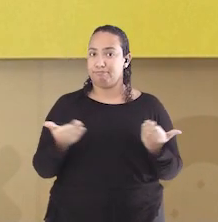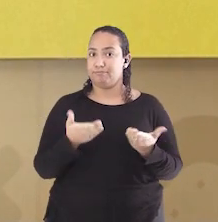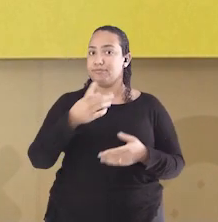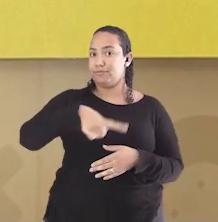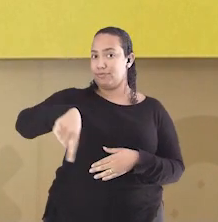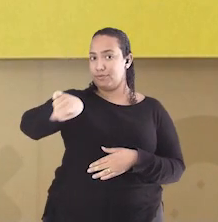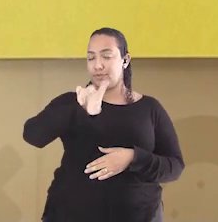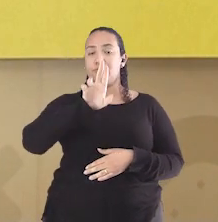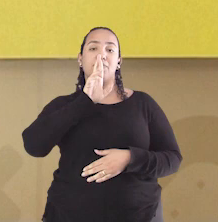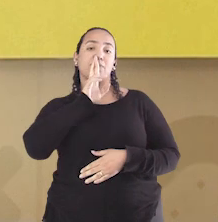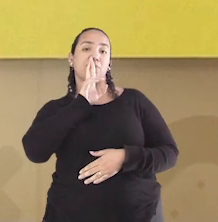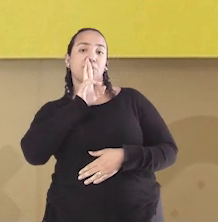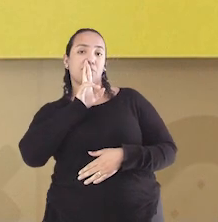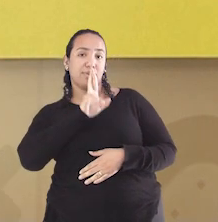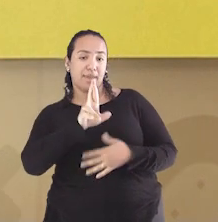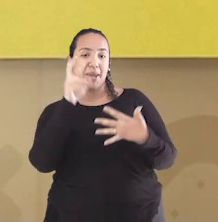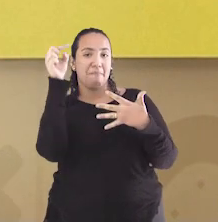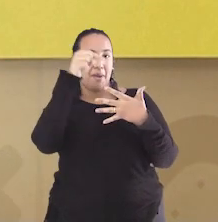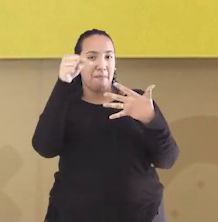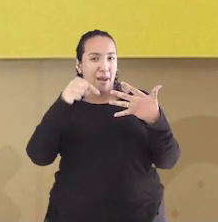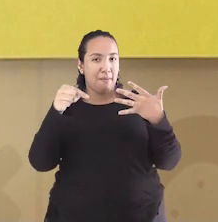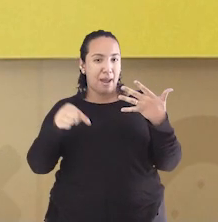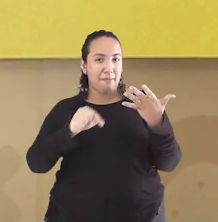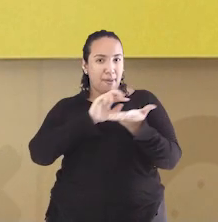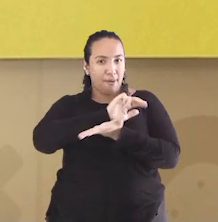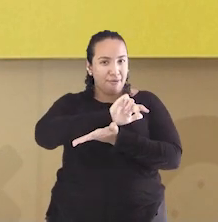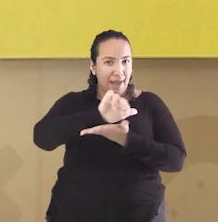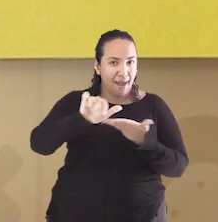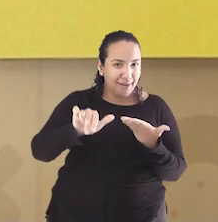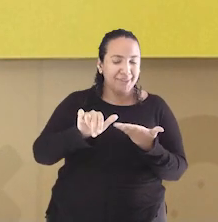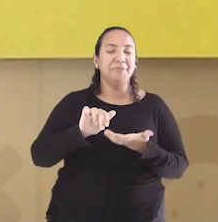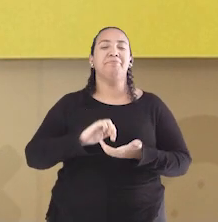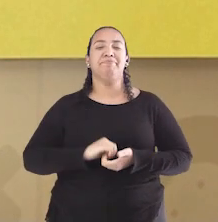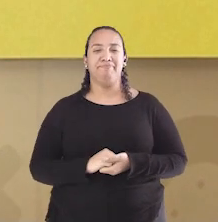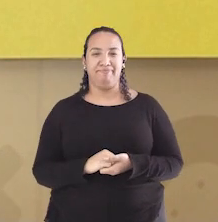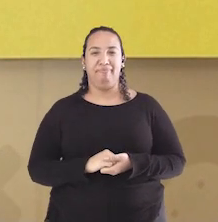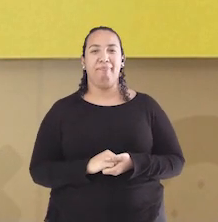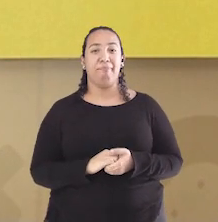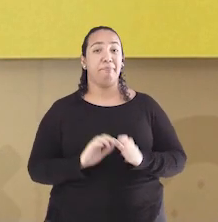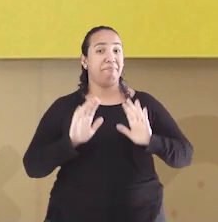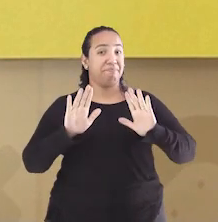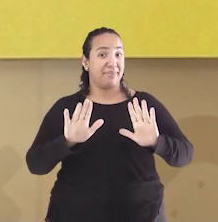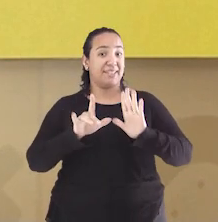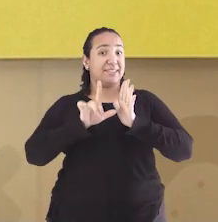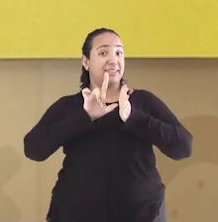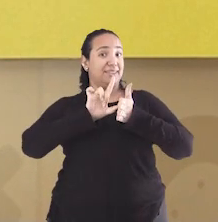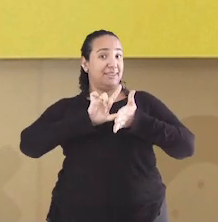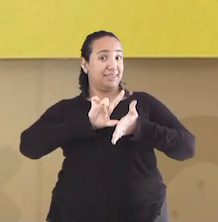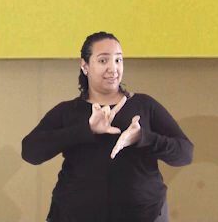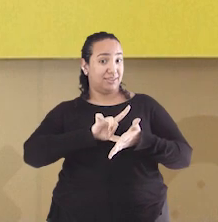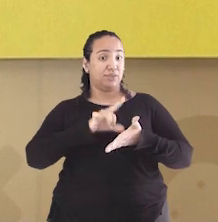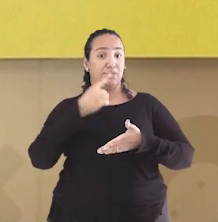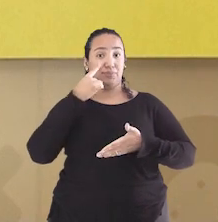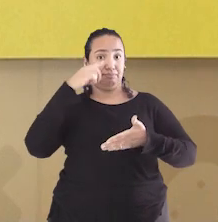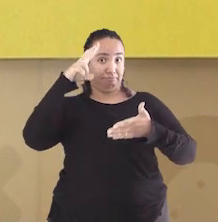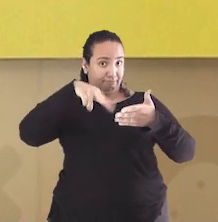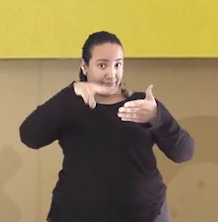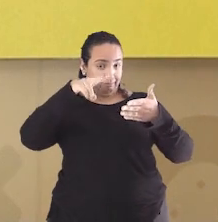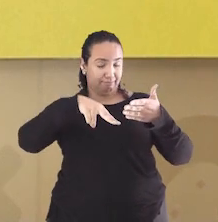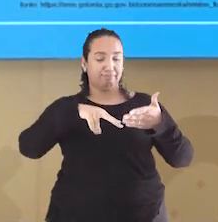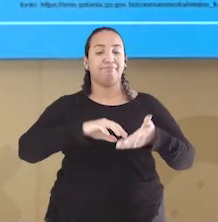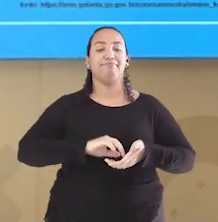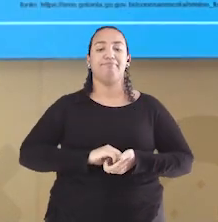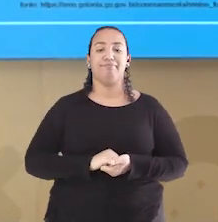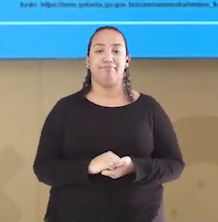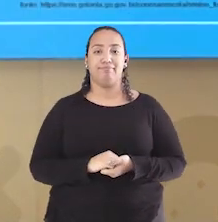Vamos responder a essas e a outras perguntas que provavelmente vieram à cabeça de vocês. Mas antes, vamos fazer a